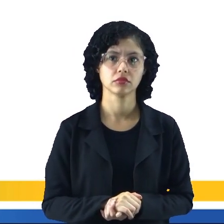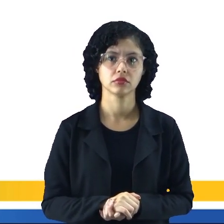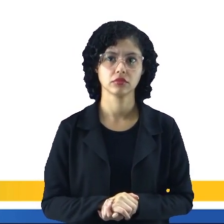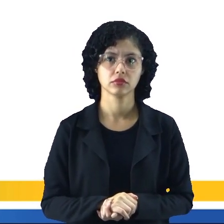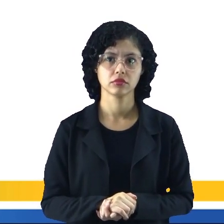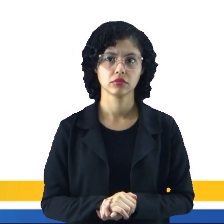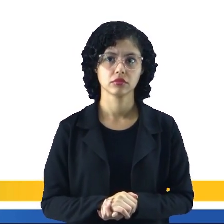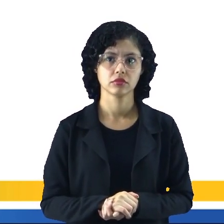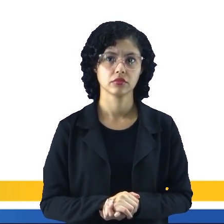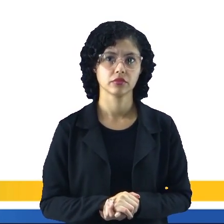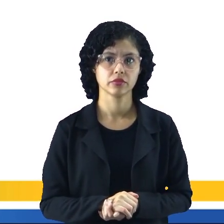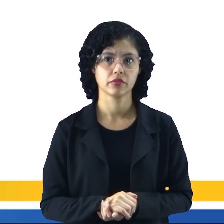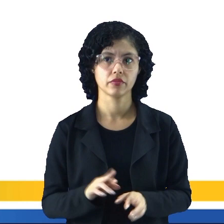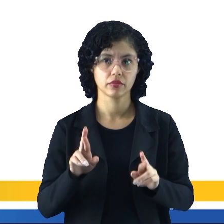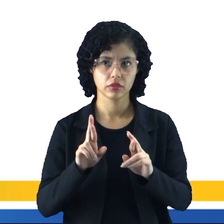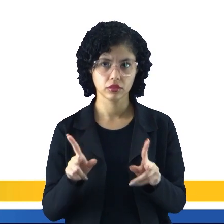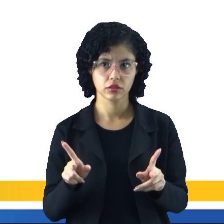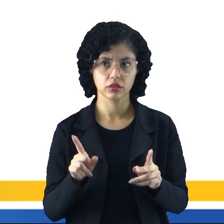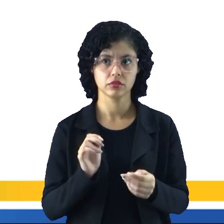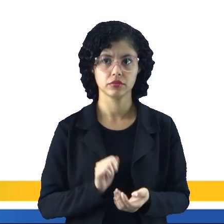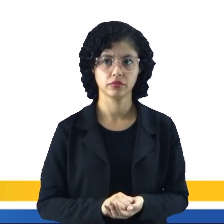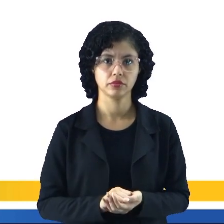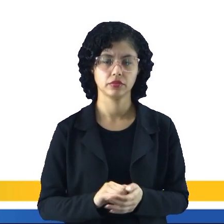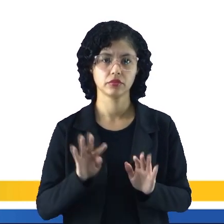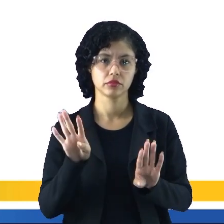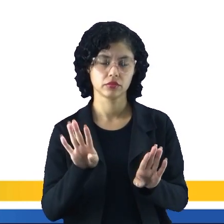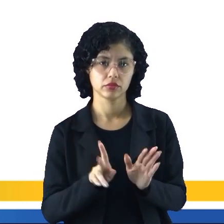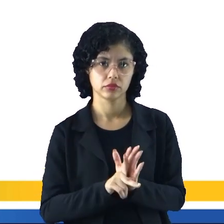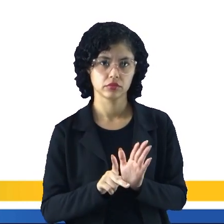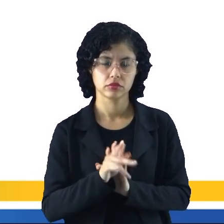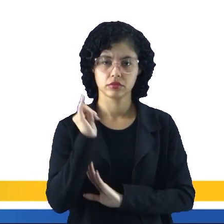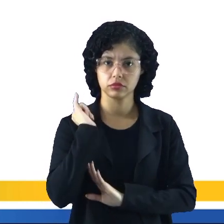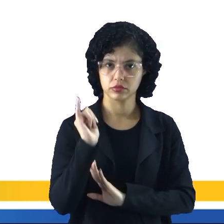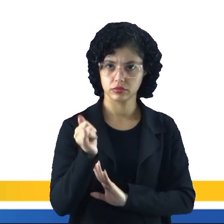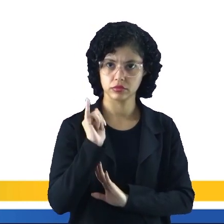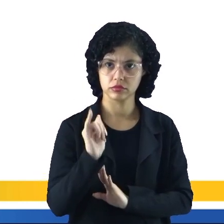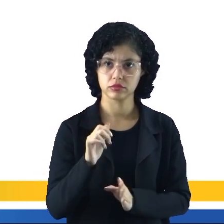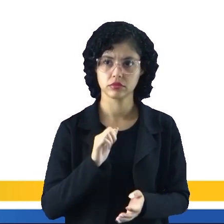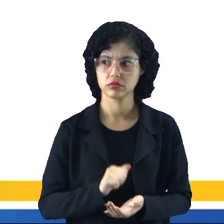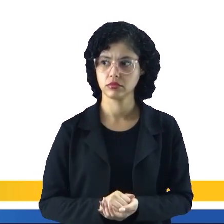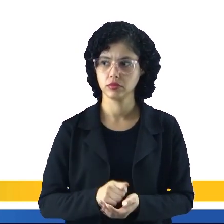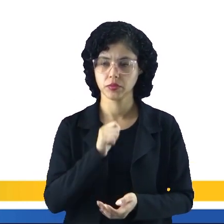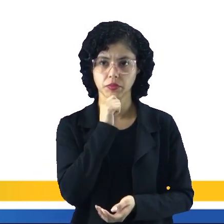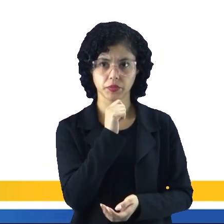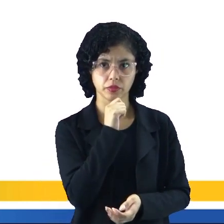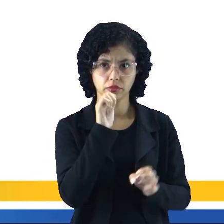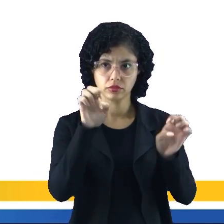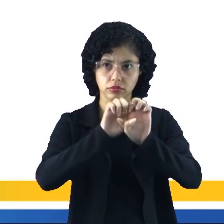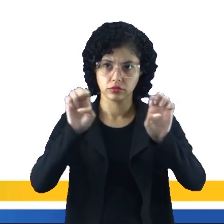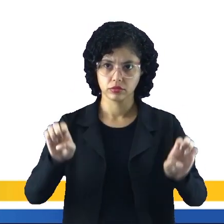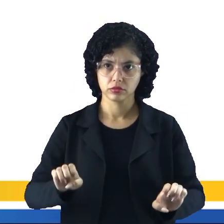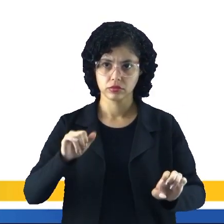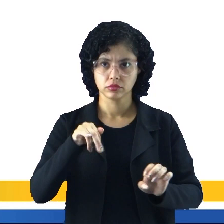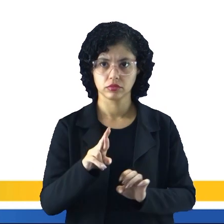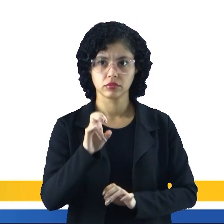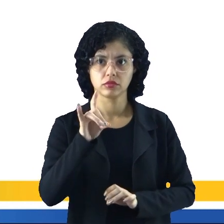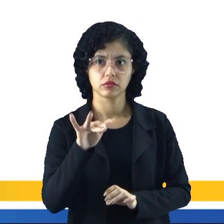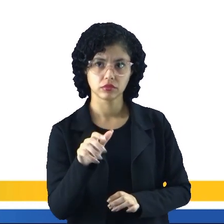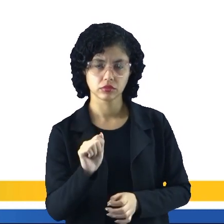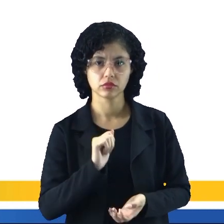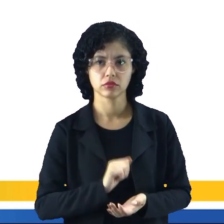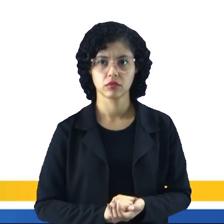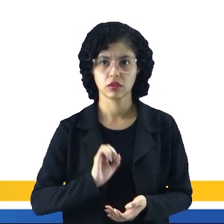no chamamento de diferentes atores sociais pelo uso recorrente de estruturas injustivas